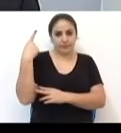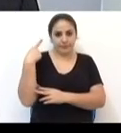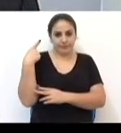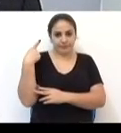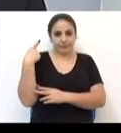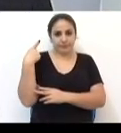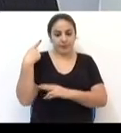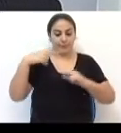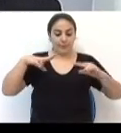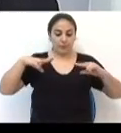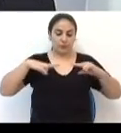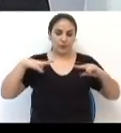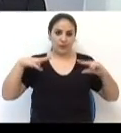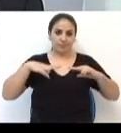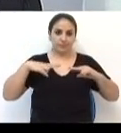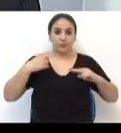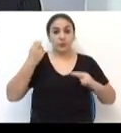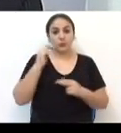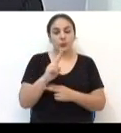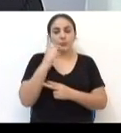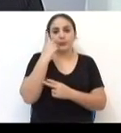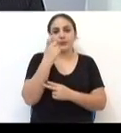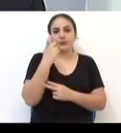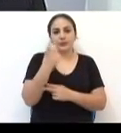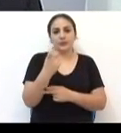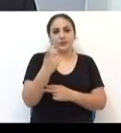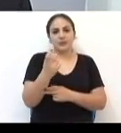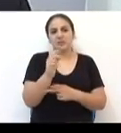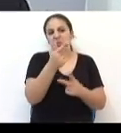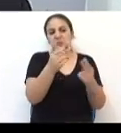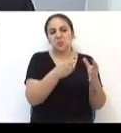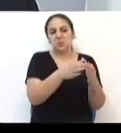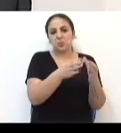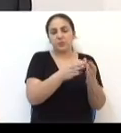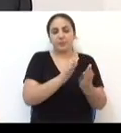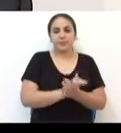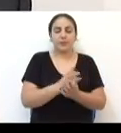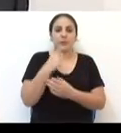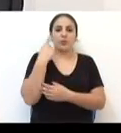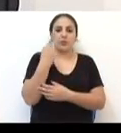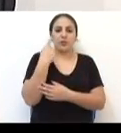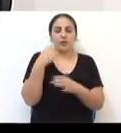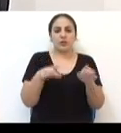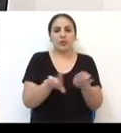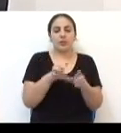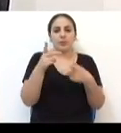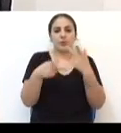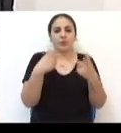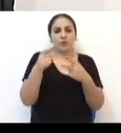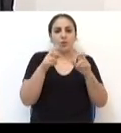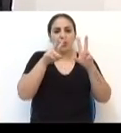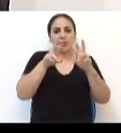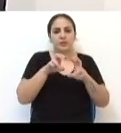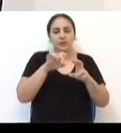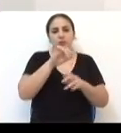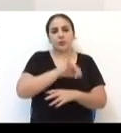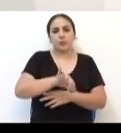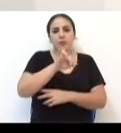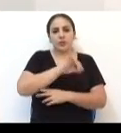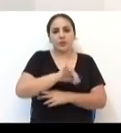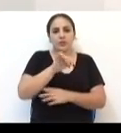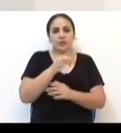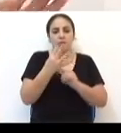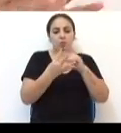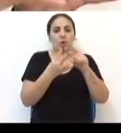partidária, pessoal ou de interesse de meia dúzia. O vereador também comentou um assunto de